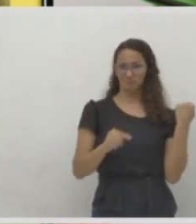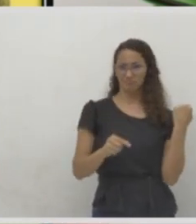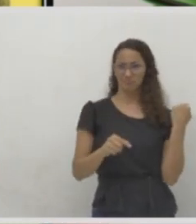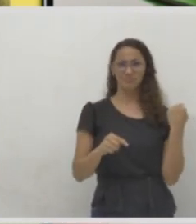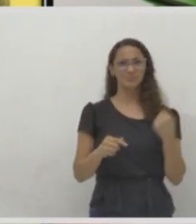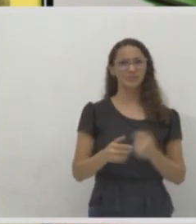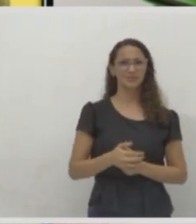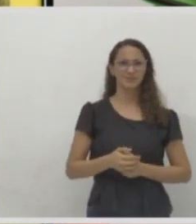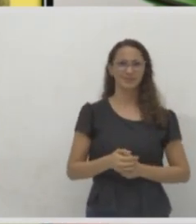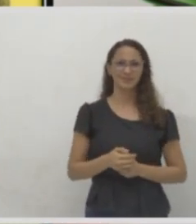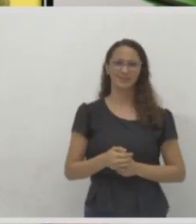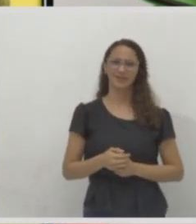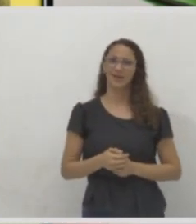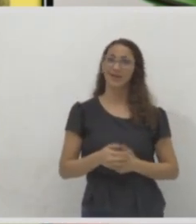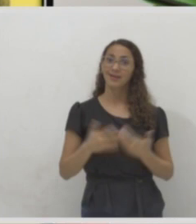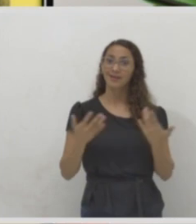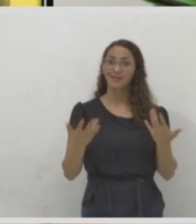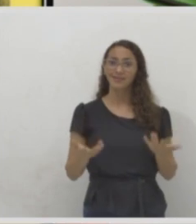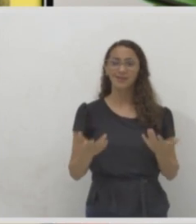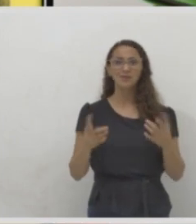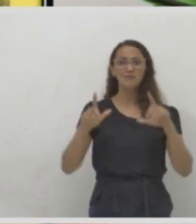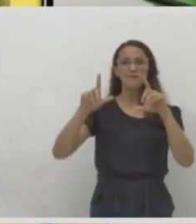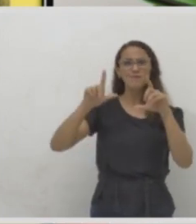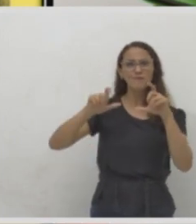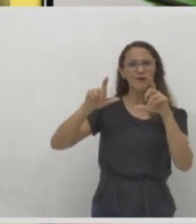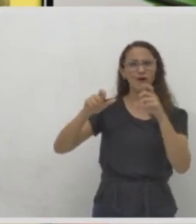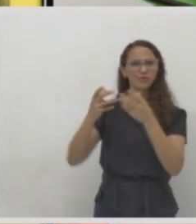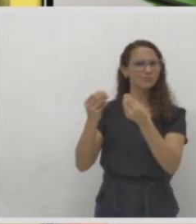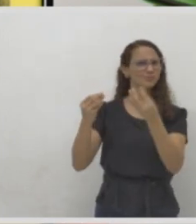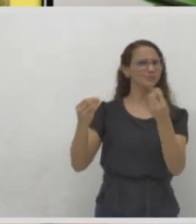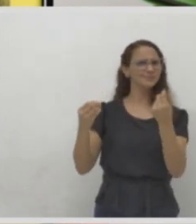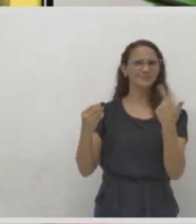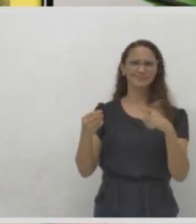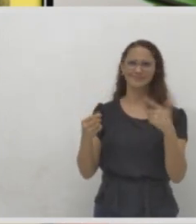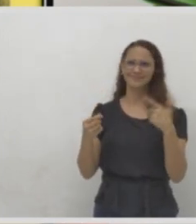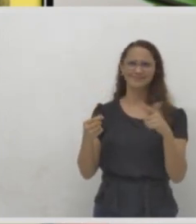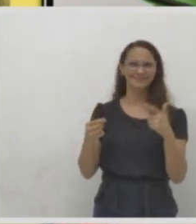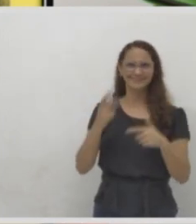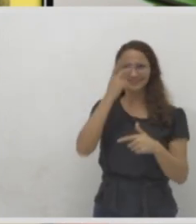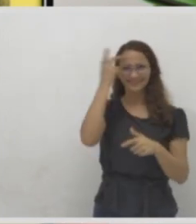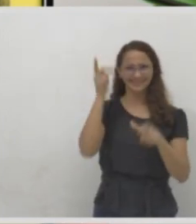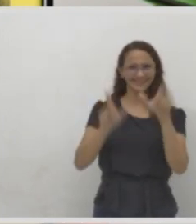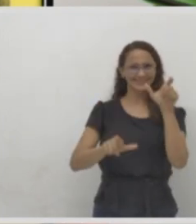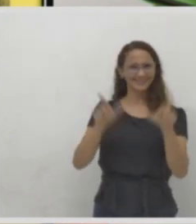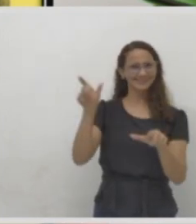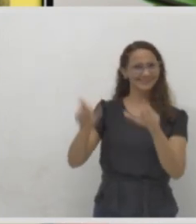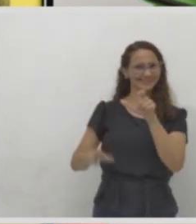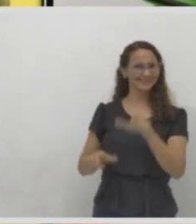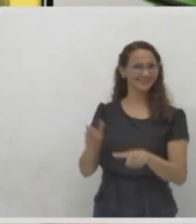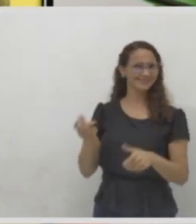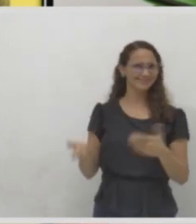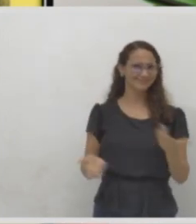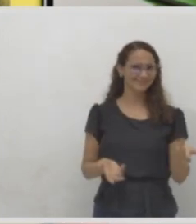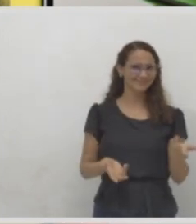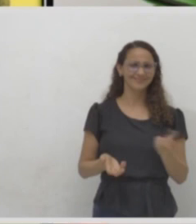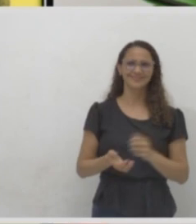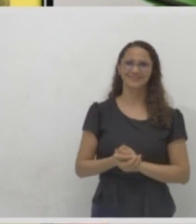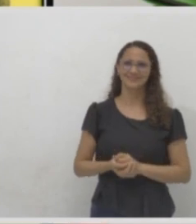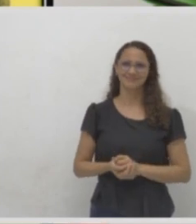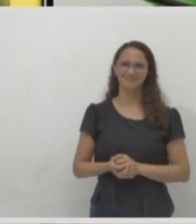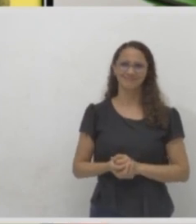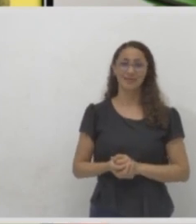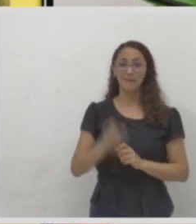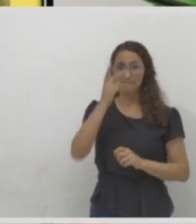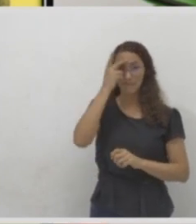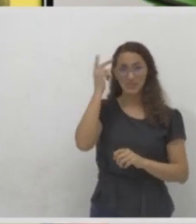gente quase não tem registro fotográfico, né, das pessoas mais pobres, das pessoas que não foram beneficiadas